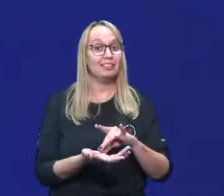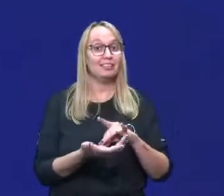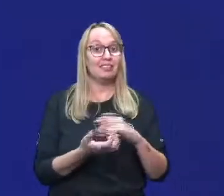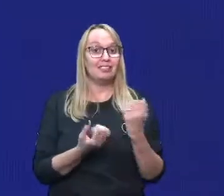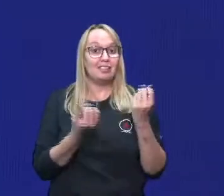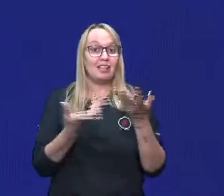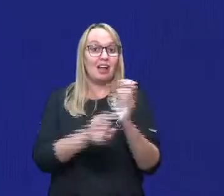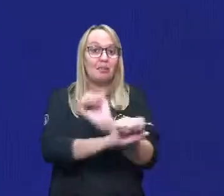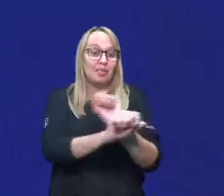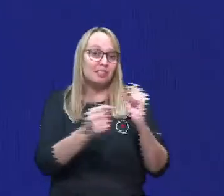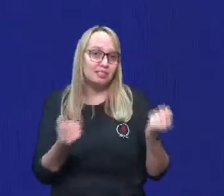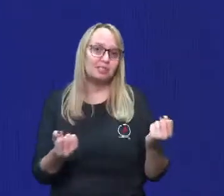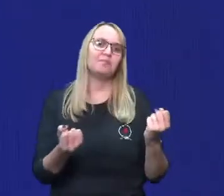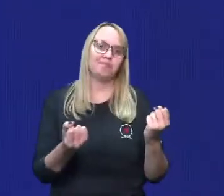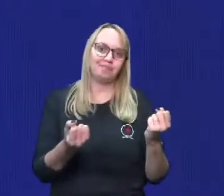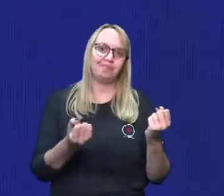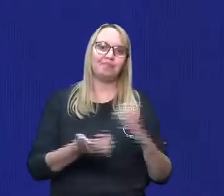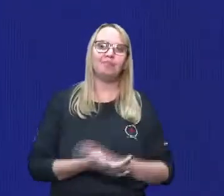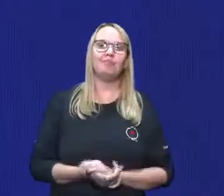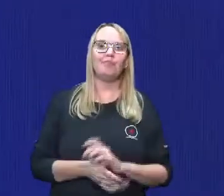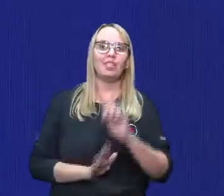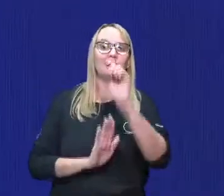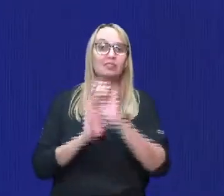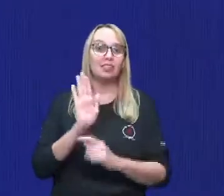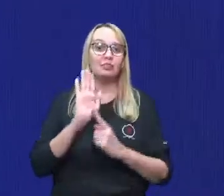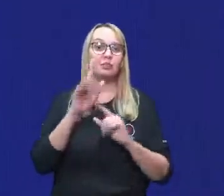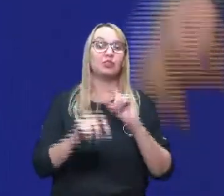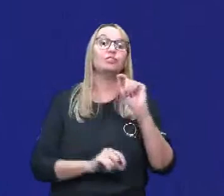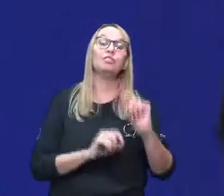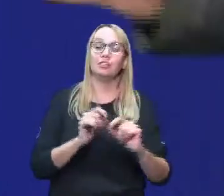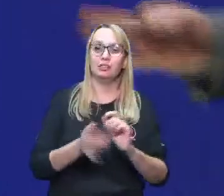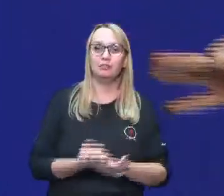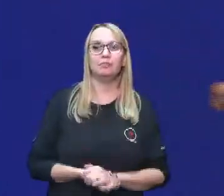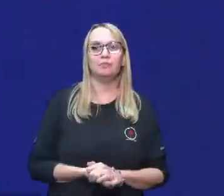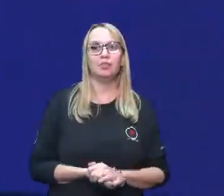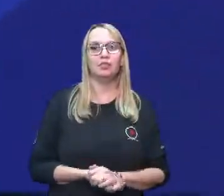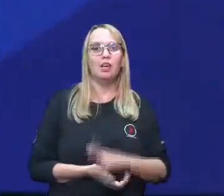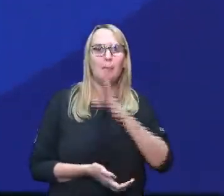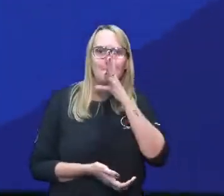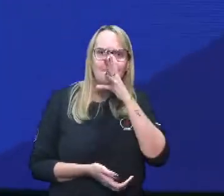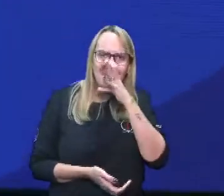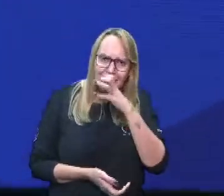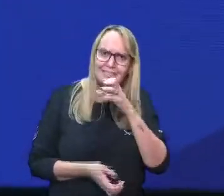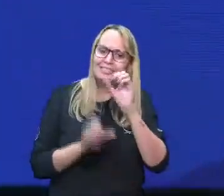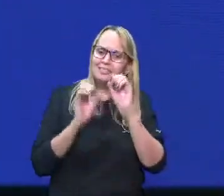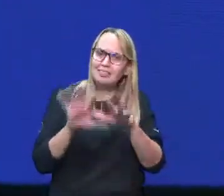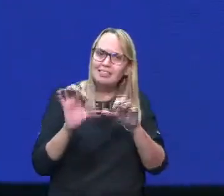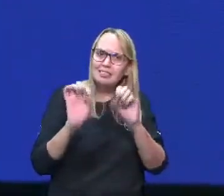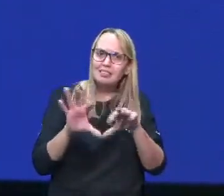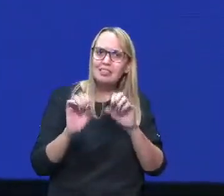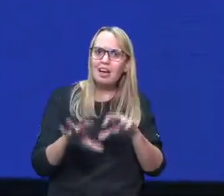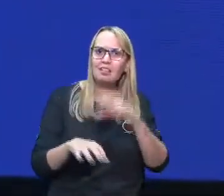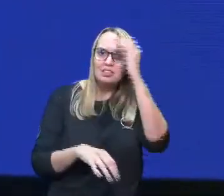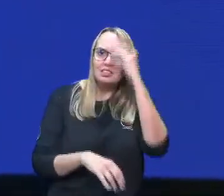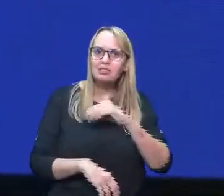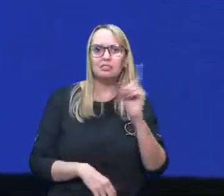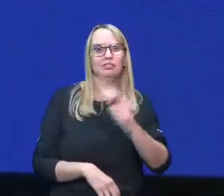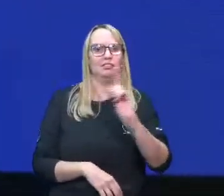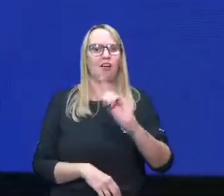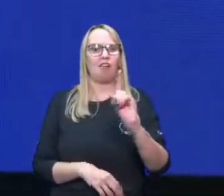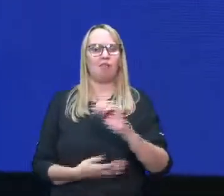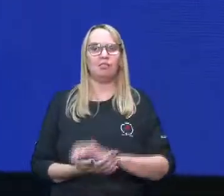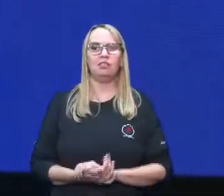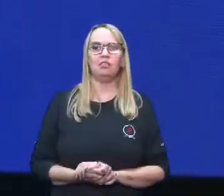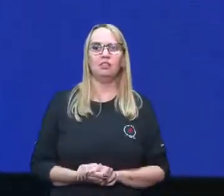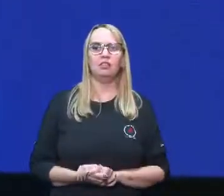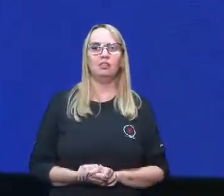liberta. Agora, quando eu olho para esse texto, ele está dizendo, insista em ensinar. Irmãos,